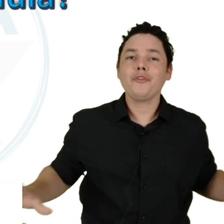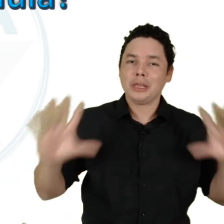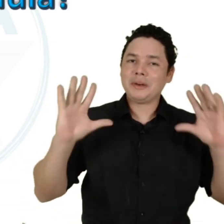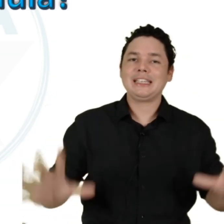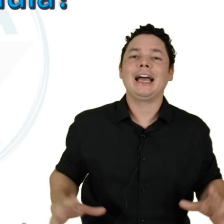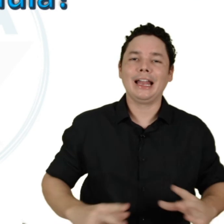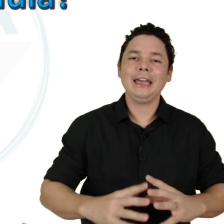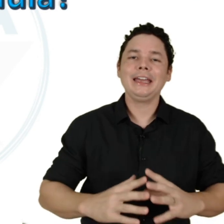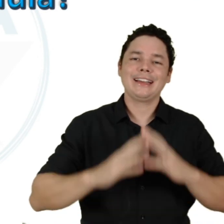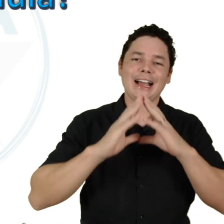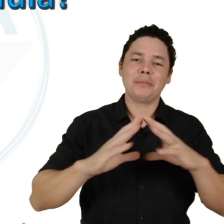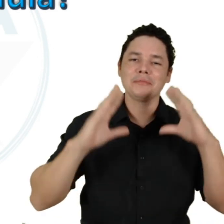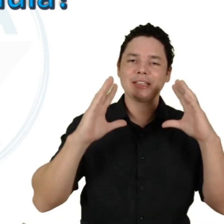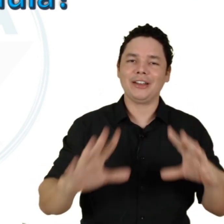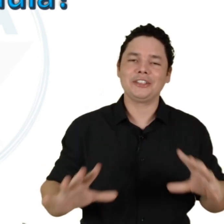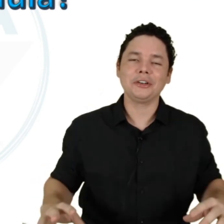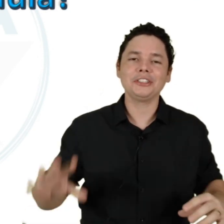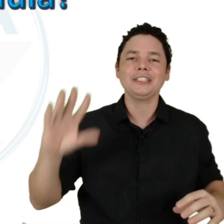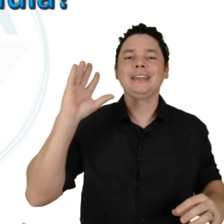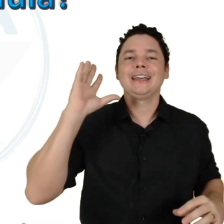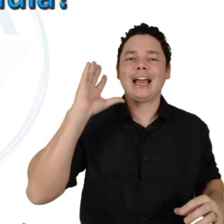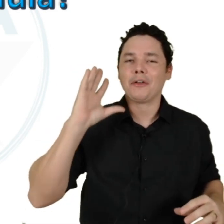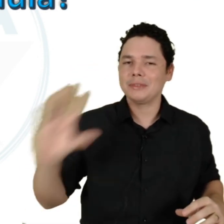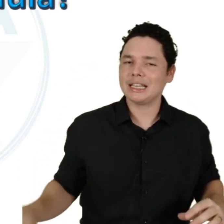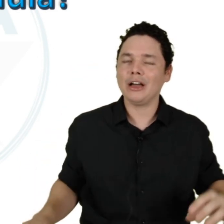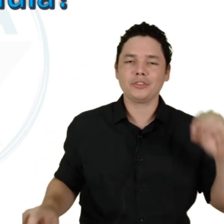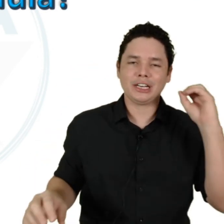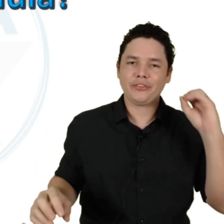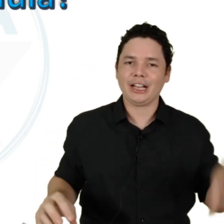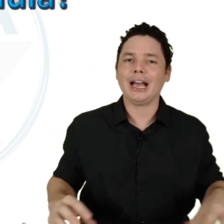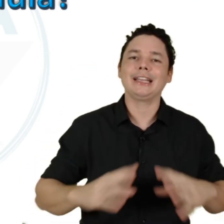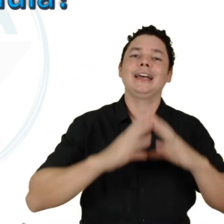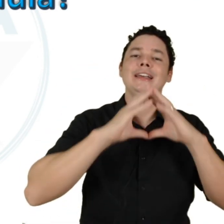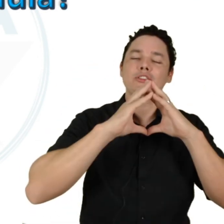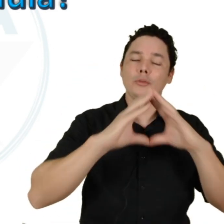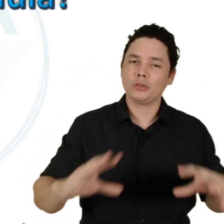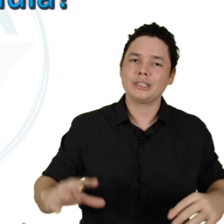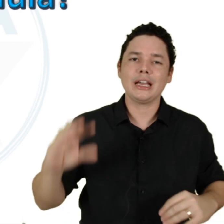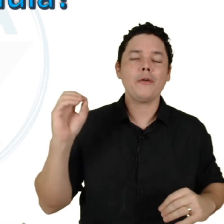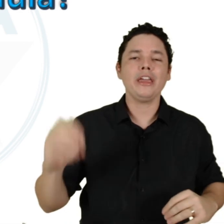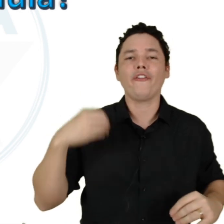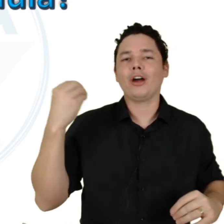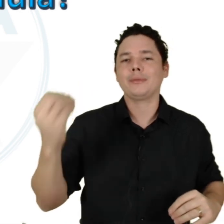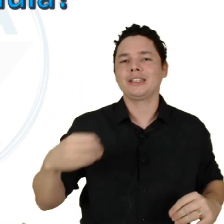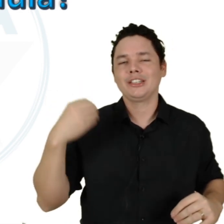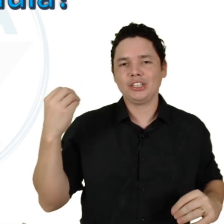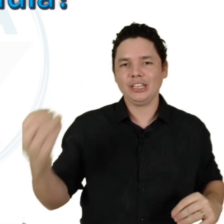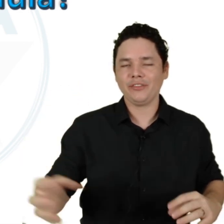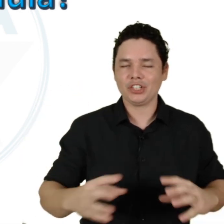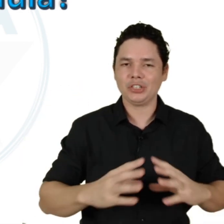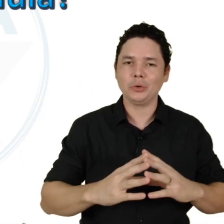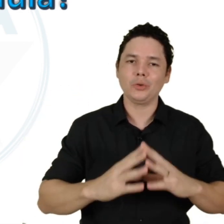Então, voltei para encerrar, né? Acabamos a aula de hoje. Cargo, comissão, função gratificada, substituição e formas